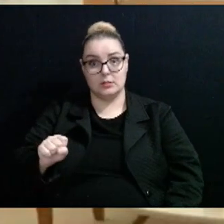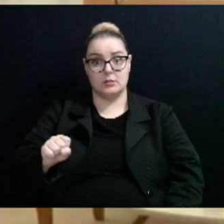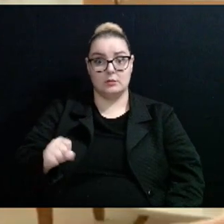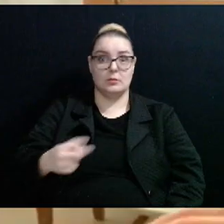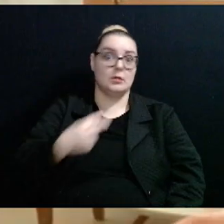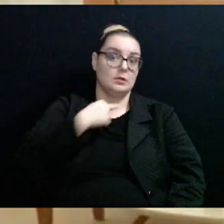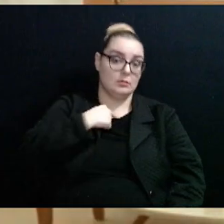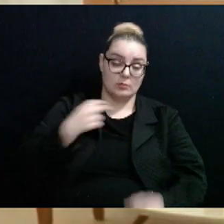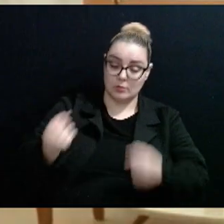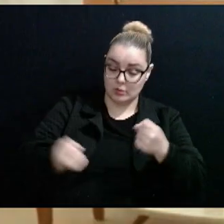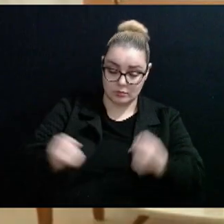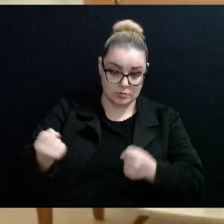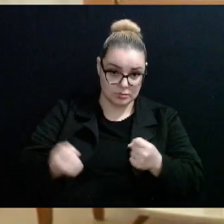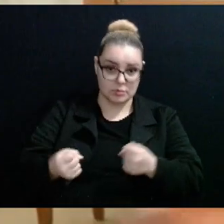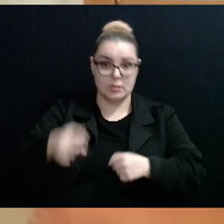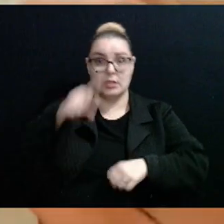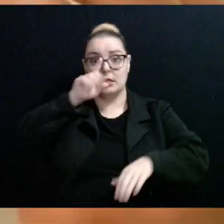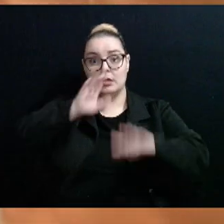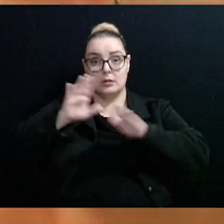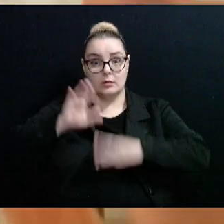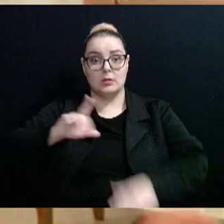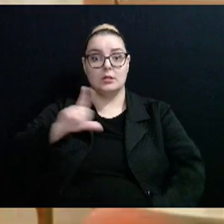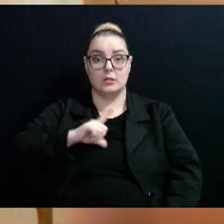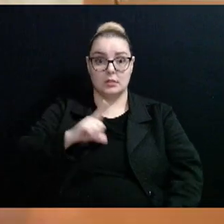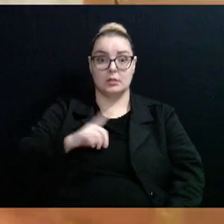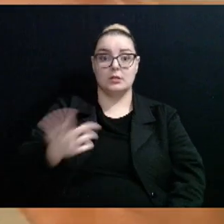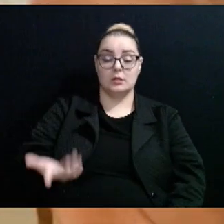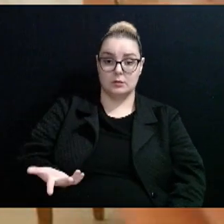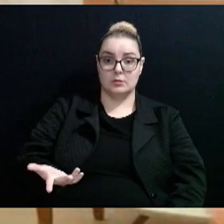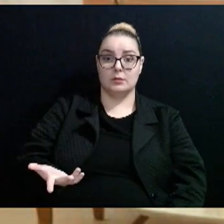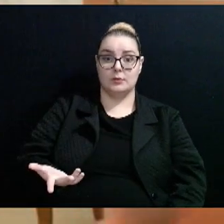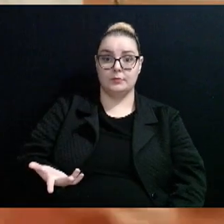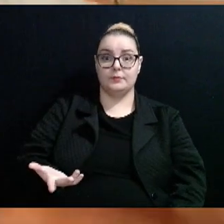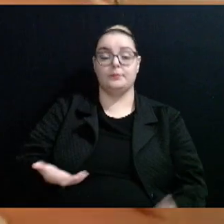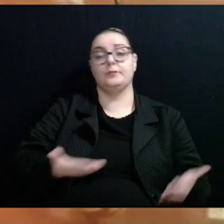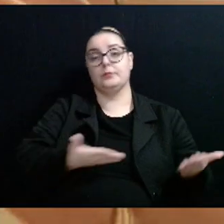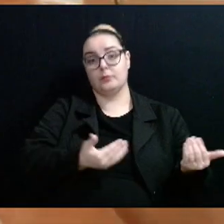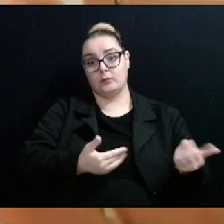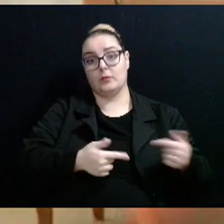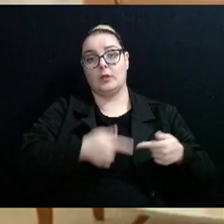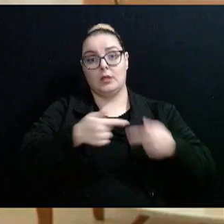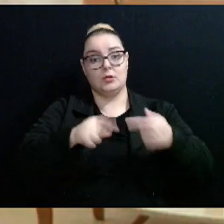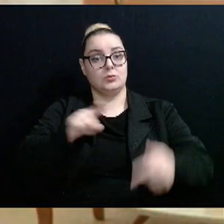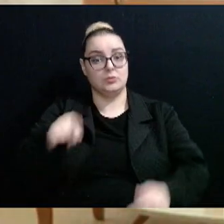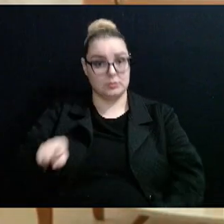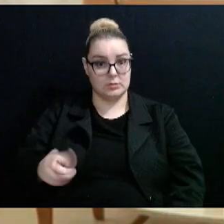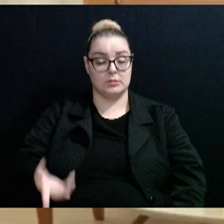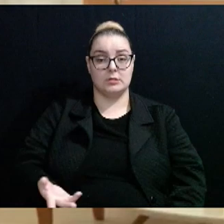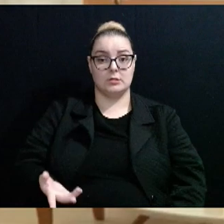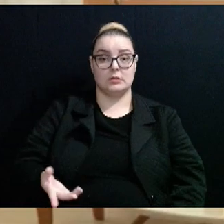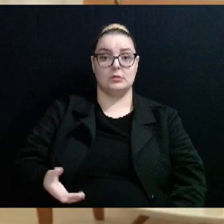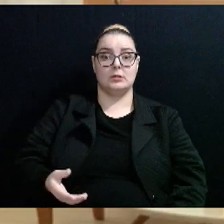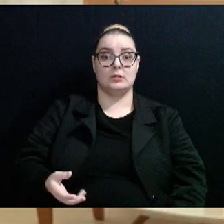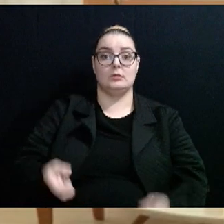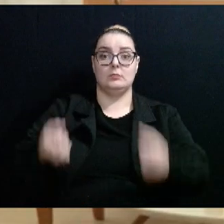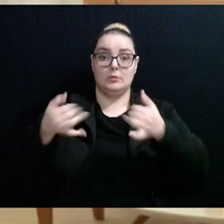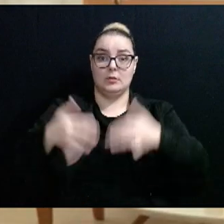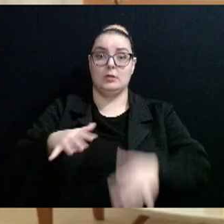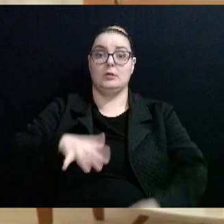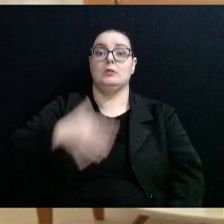um cuidado que nós temos que ter. E aos jovens da geração Z, muita orientação por parte dos